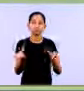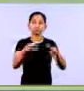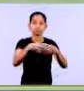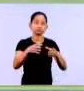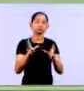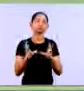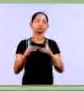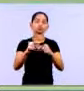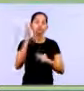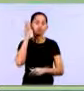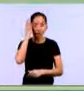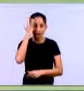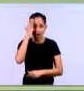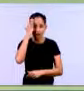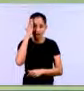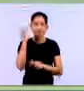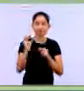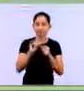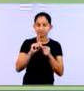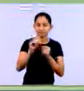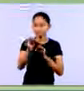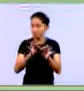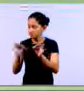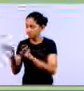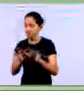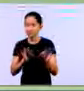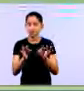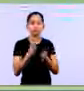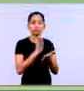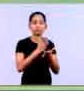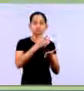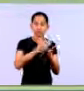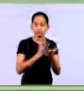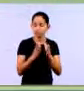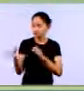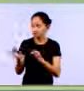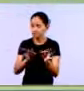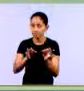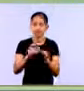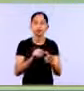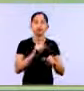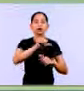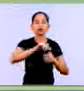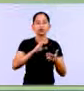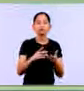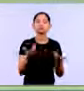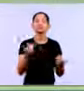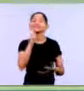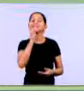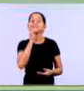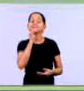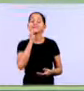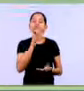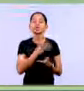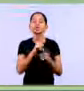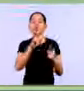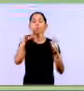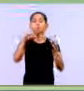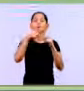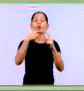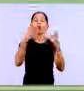aqui. Vai fazer a repartição ou a transferência entre os governos com o